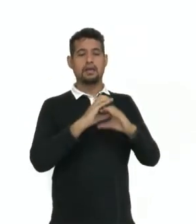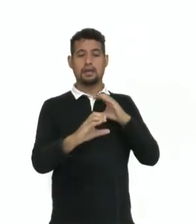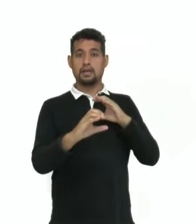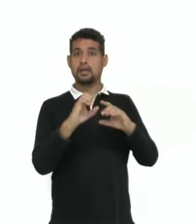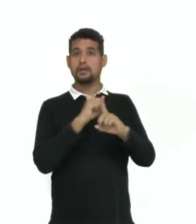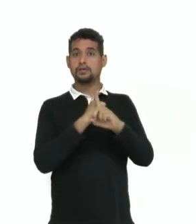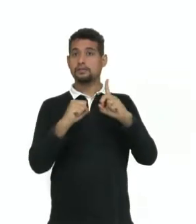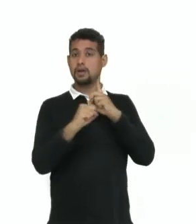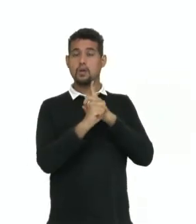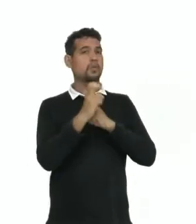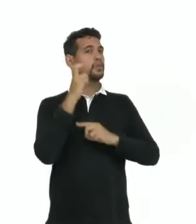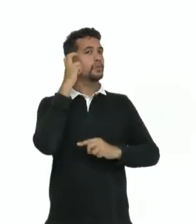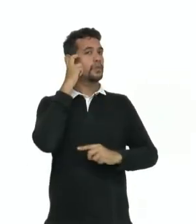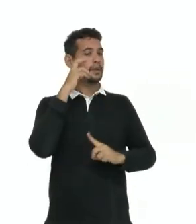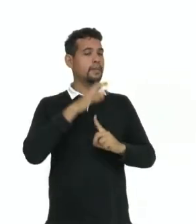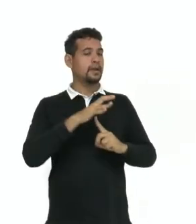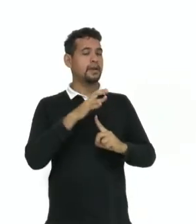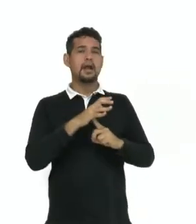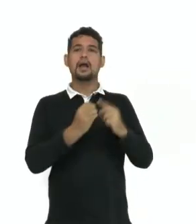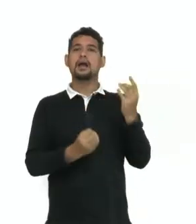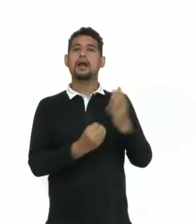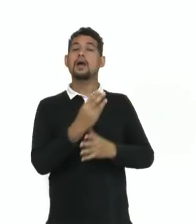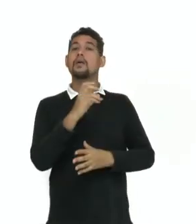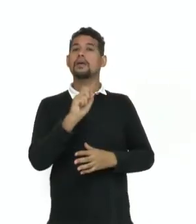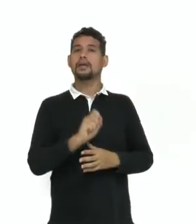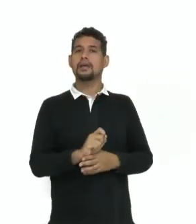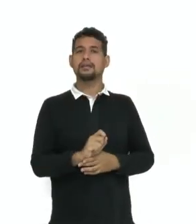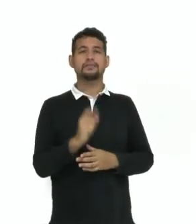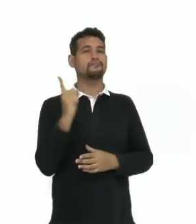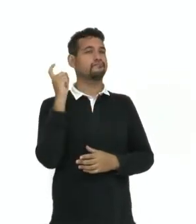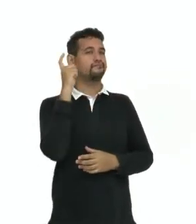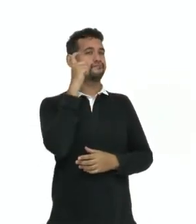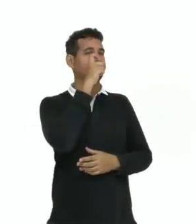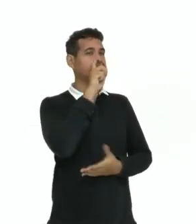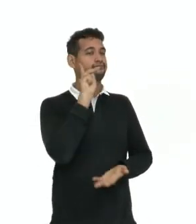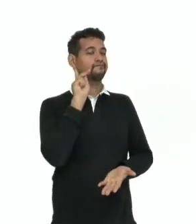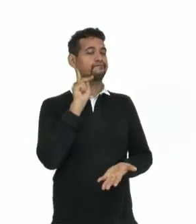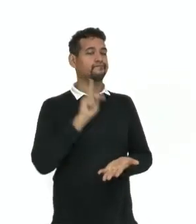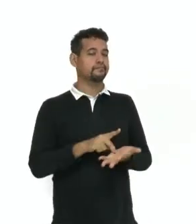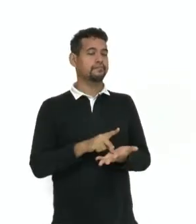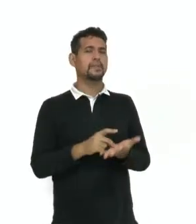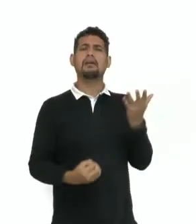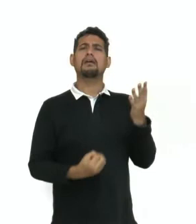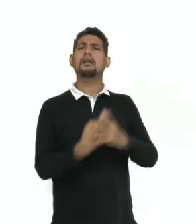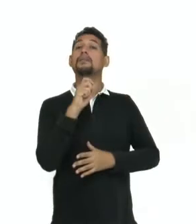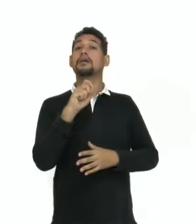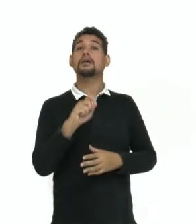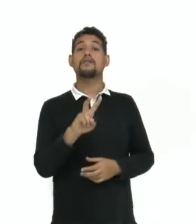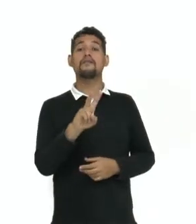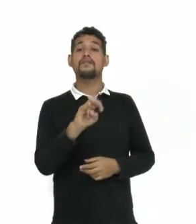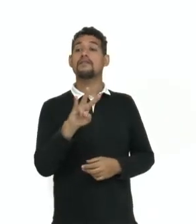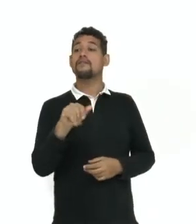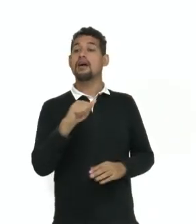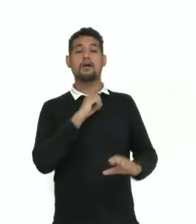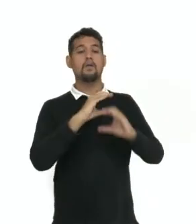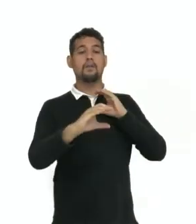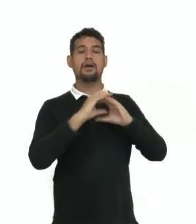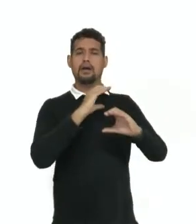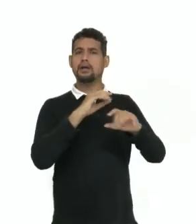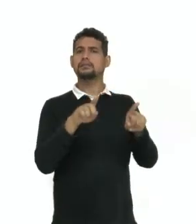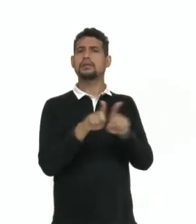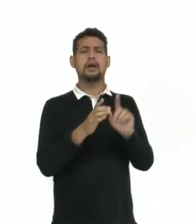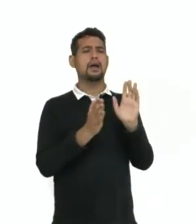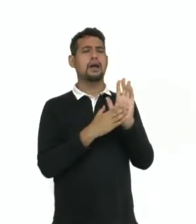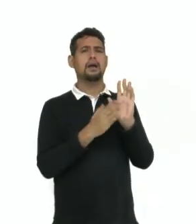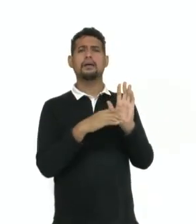da Cultura do Paraná lançou a campanha Difícil Mesmo, criado pela Vivas Comunicação. A